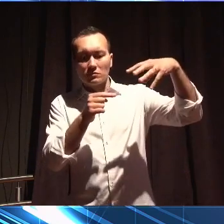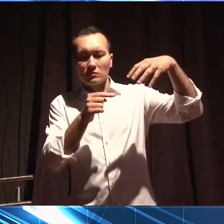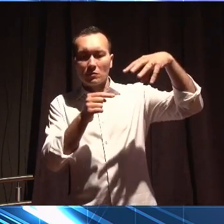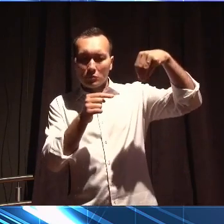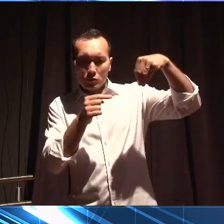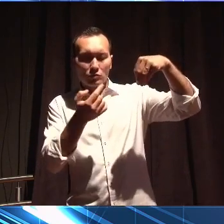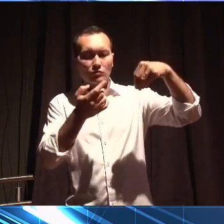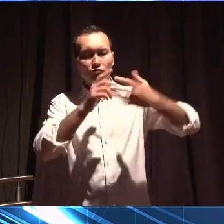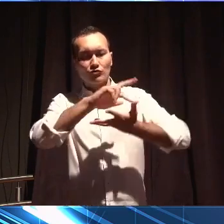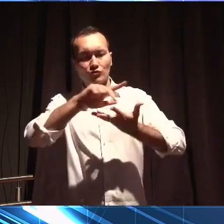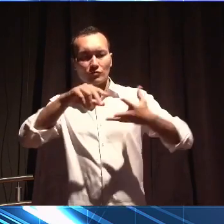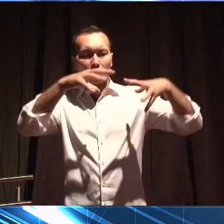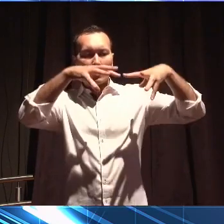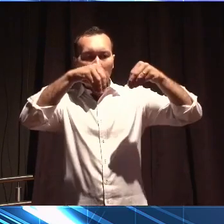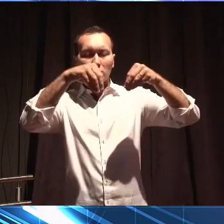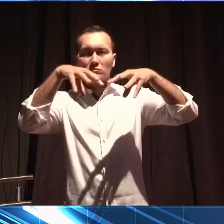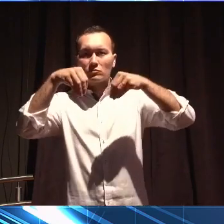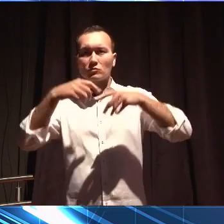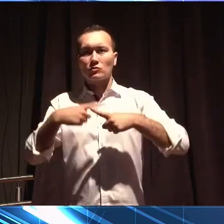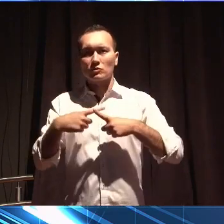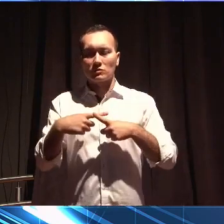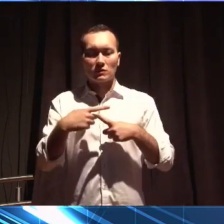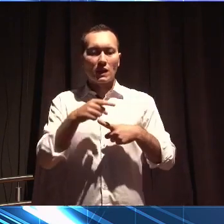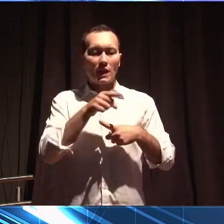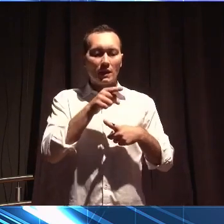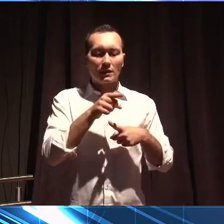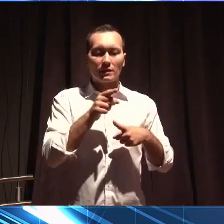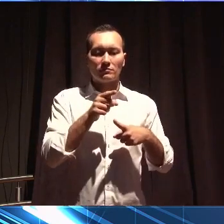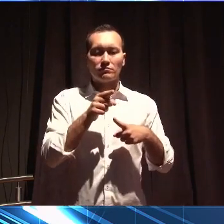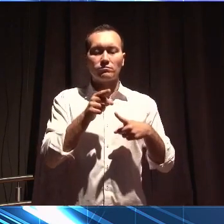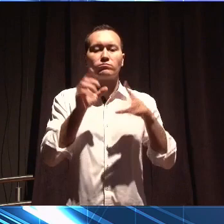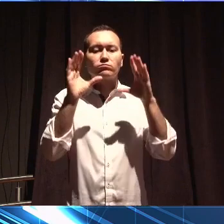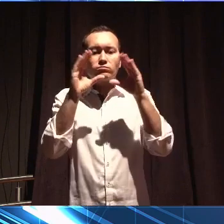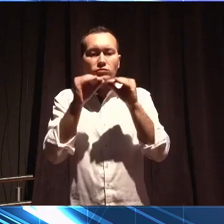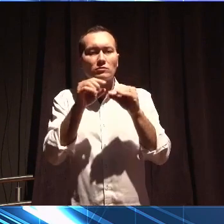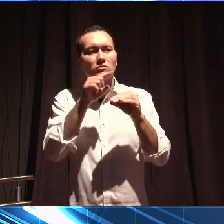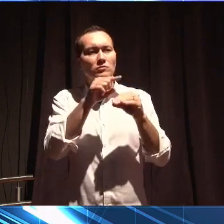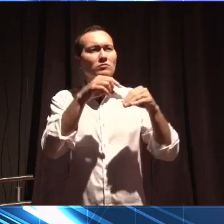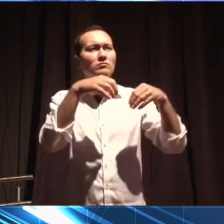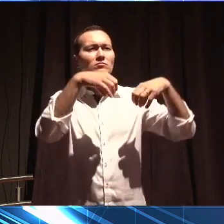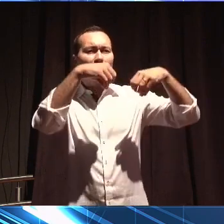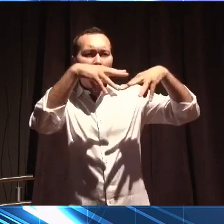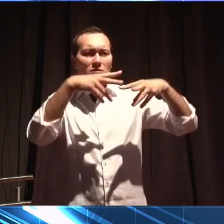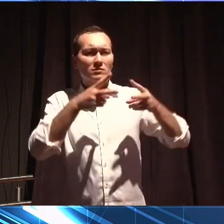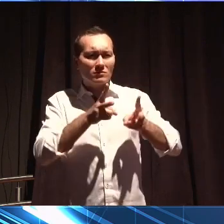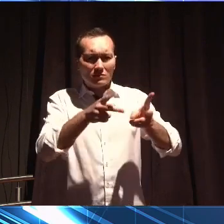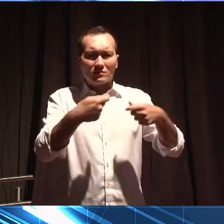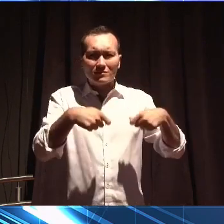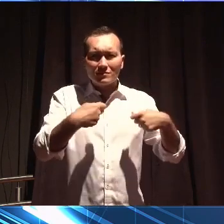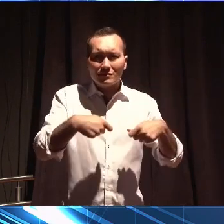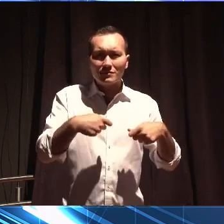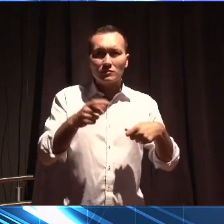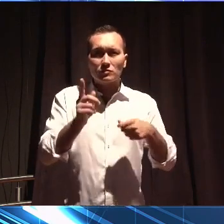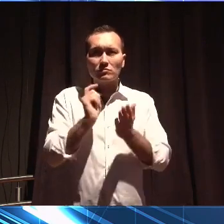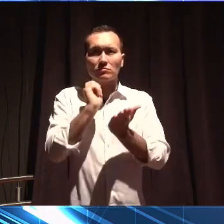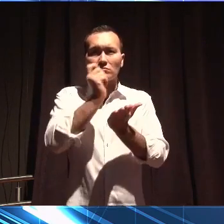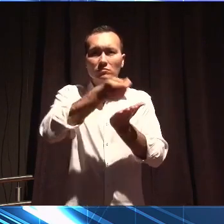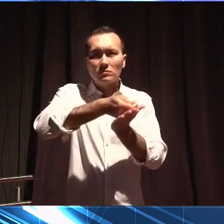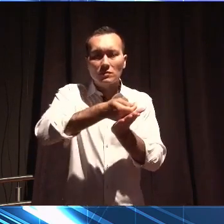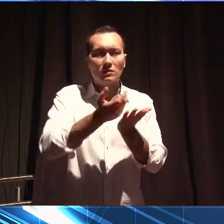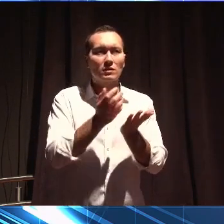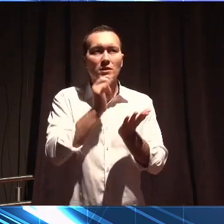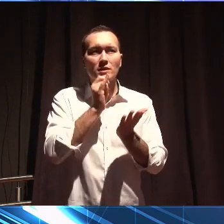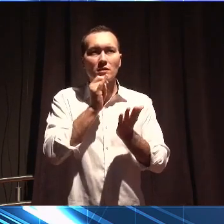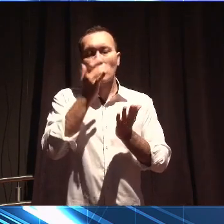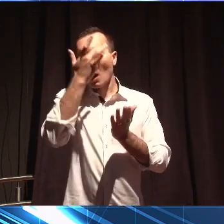homologação, em horário comercial, nós não estamos lá trabalhando. Então, tem motivo para ele ficar de pé esse tempo todo? Entendeu? E pagar ali, sei lá, que a gente trabalhe